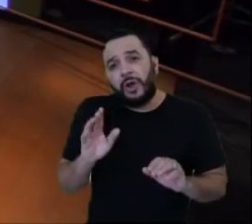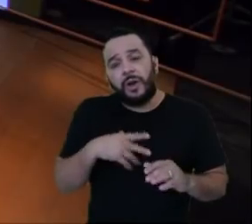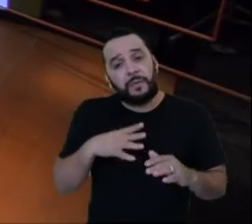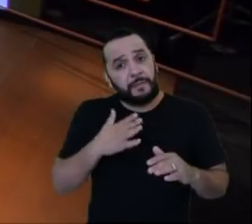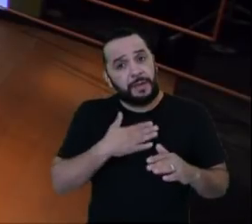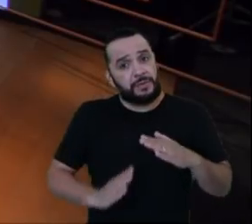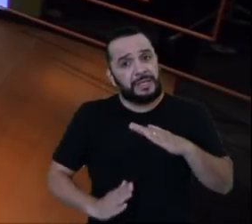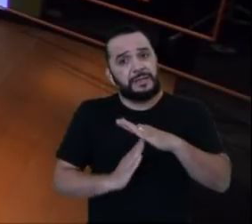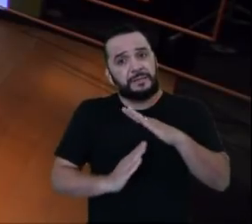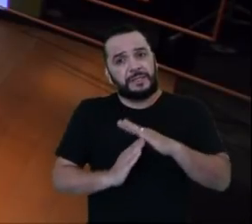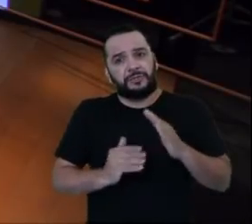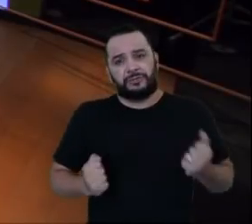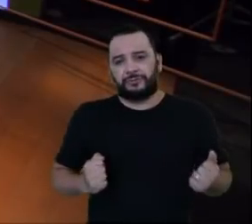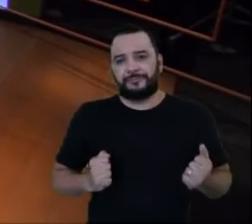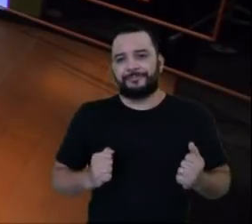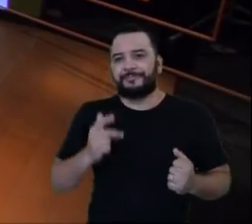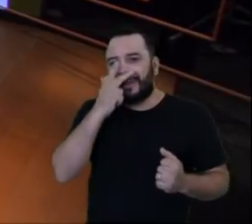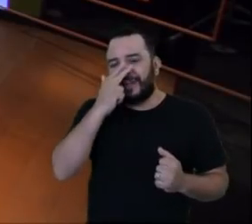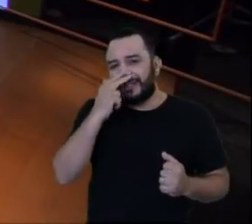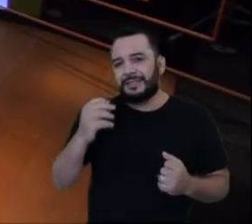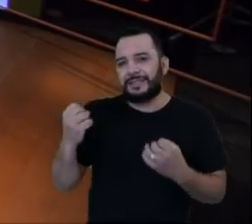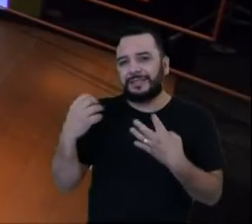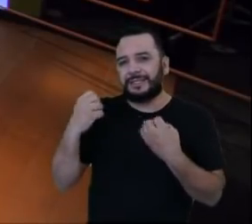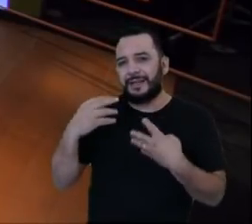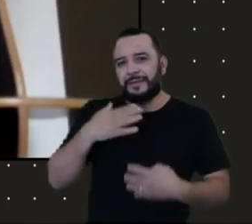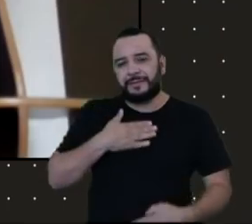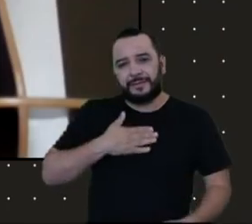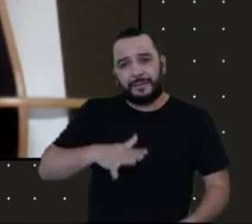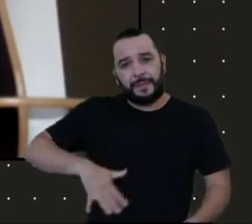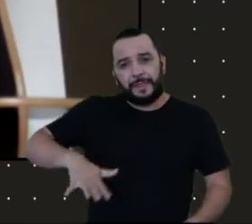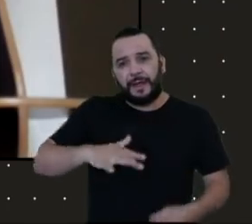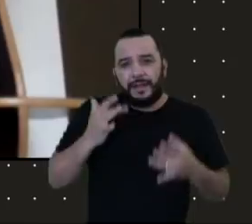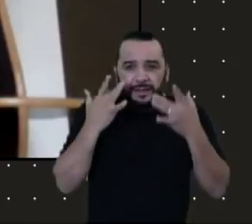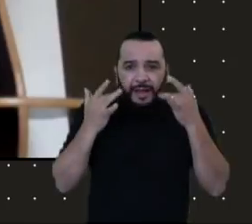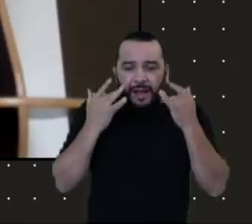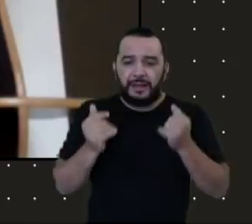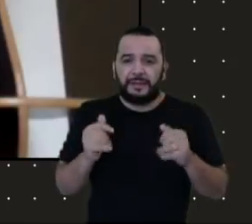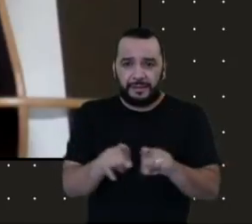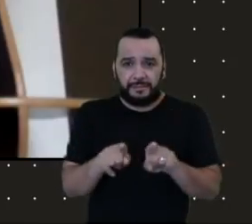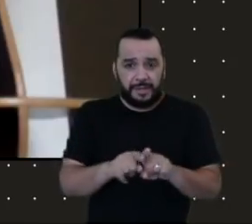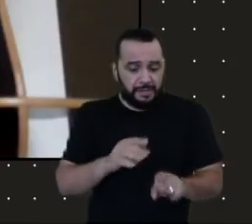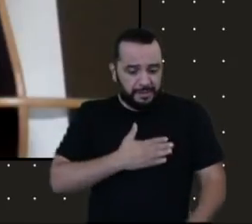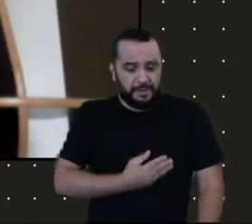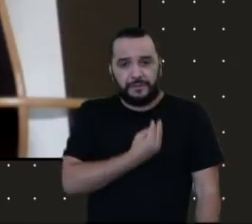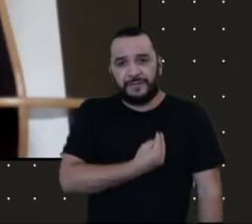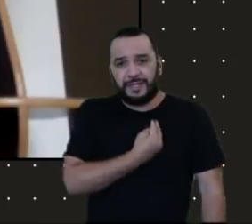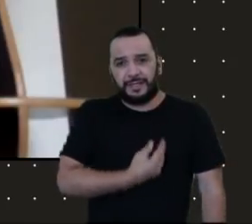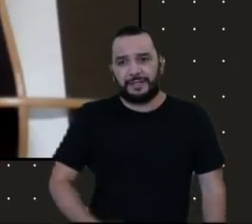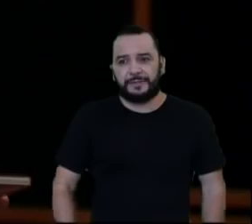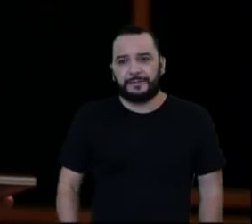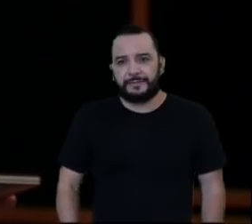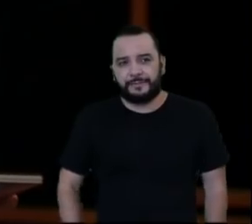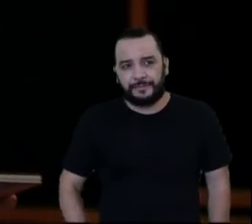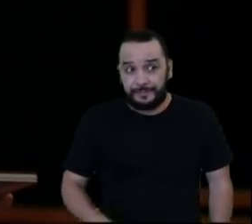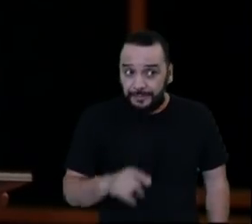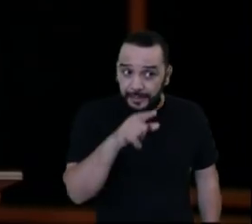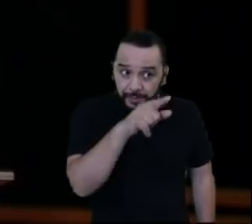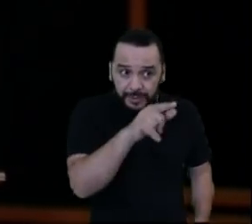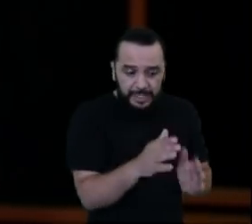Nossa, aquilo para mim, gente, serviu em tantos momentos da minha vida. Momentos até de eu estar trabalhando, às